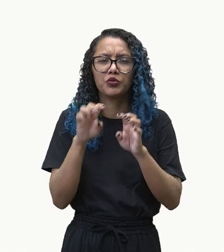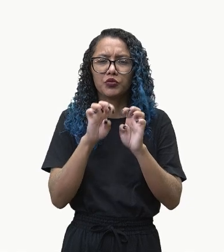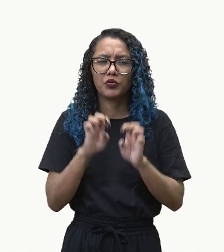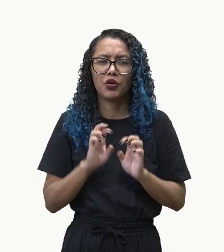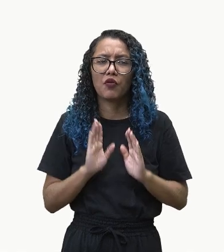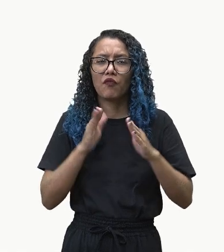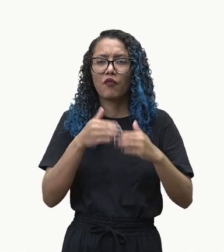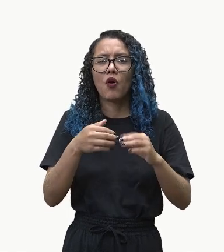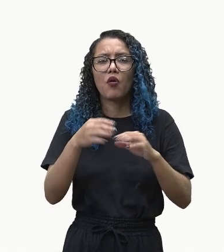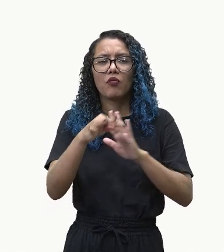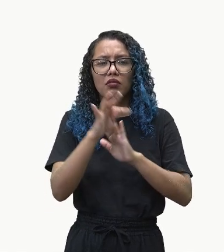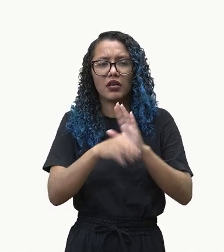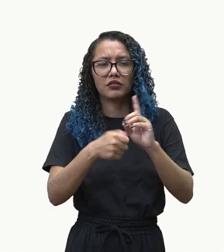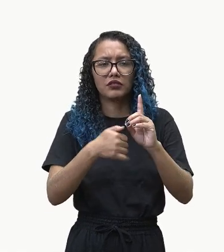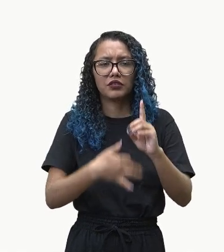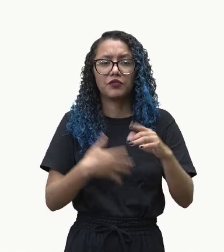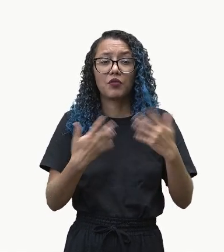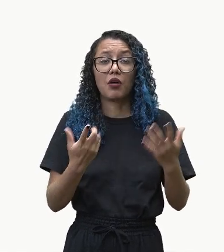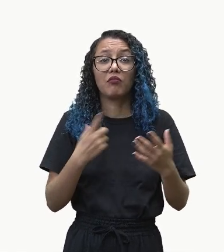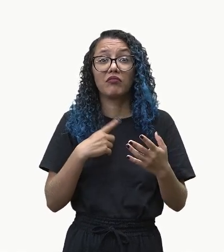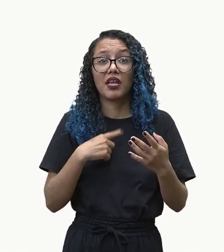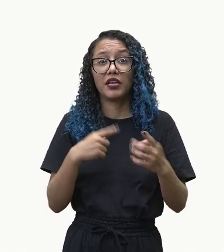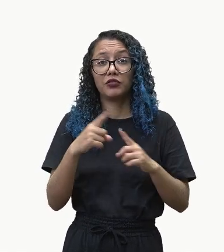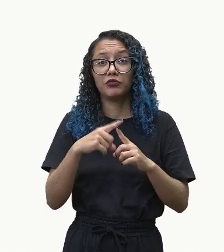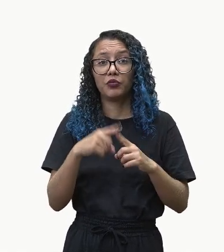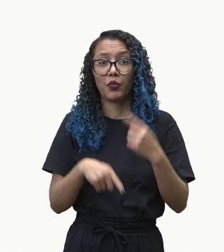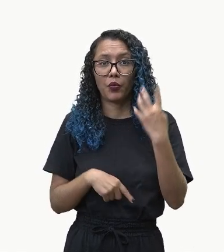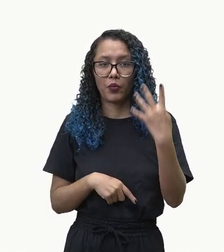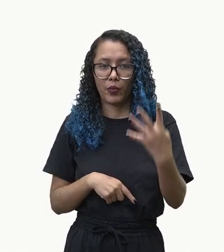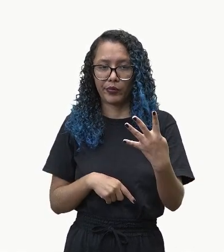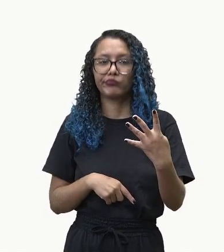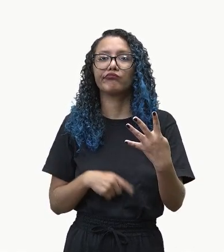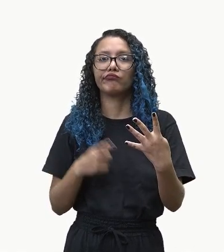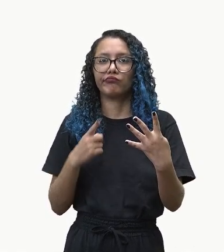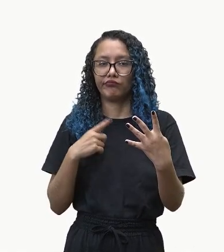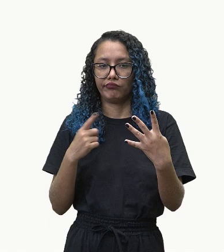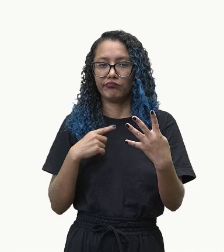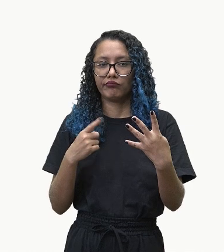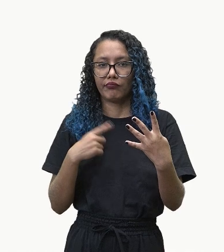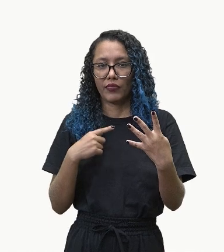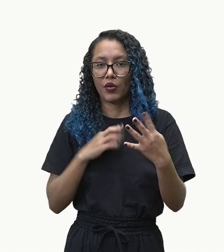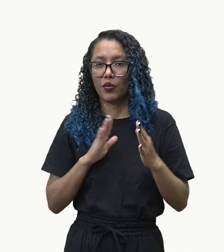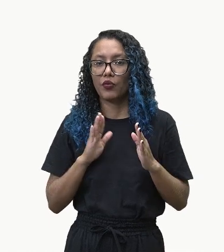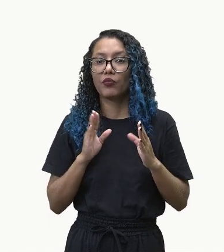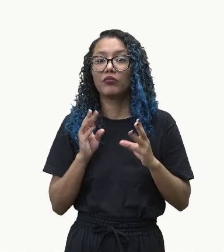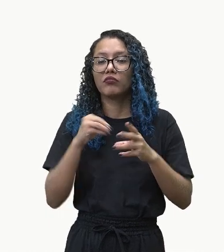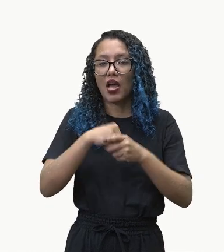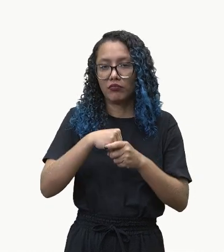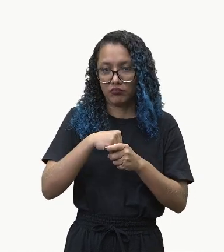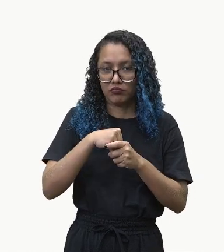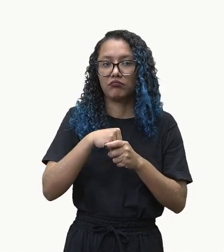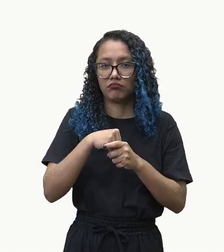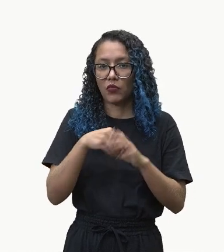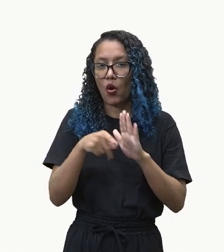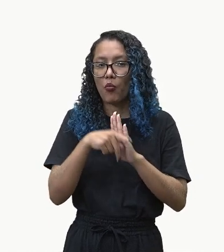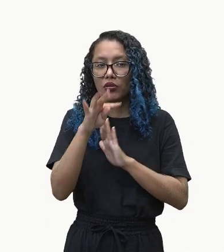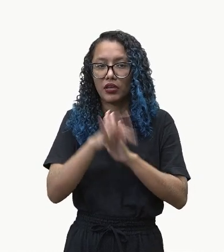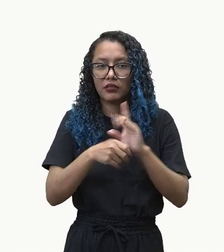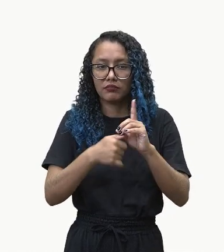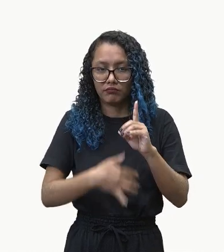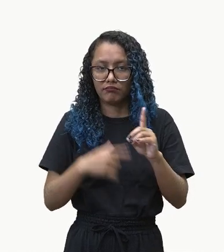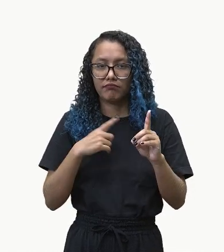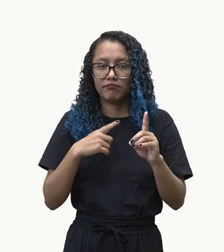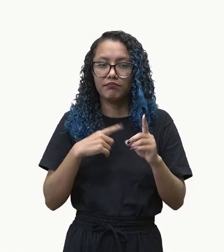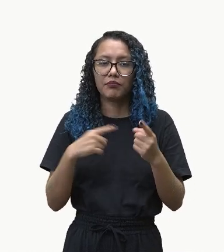são, nós temos 4 tipos de estruturas para um texto descritivo. O primeiro